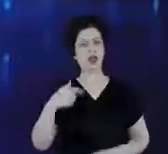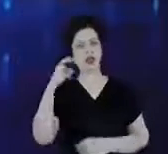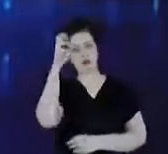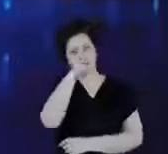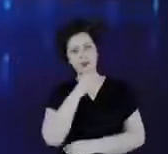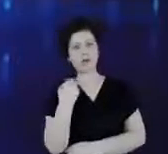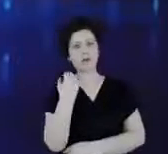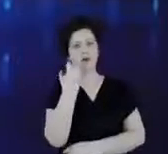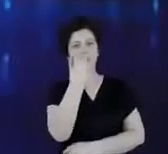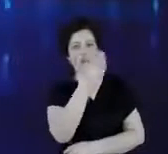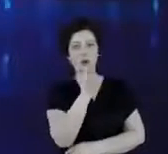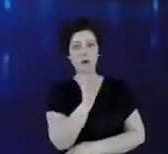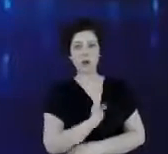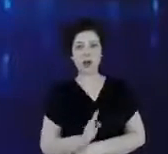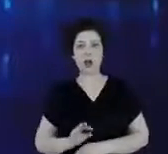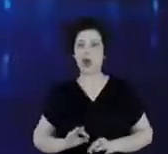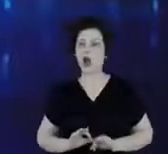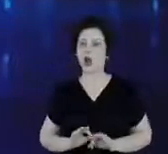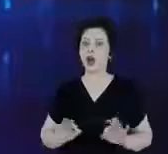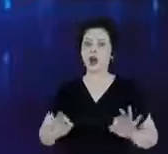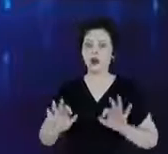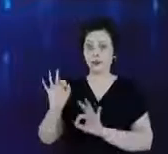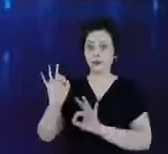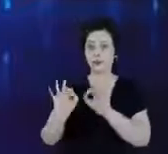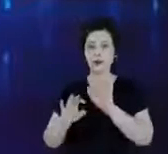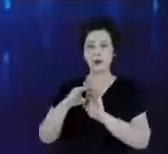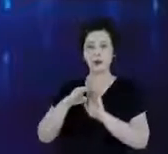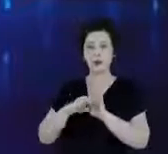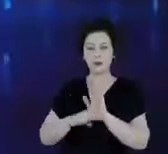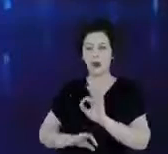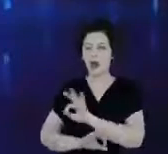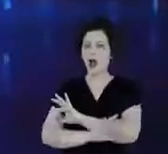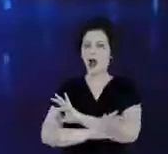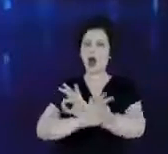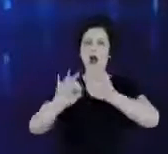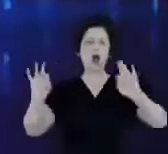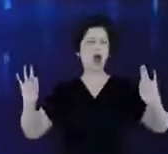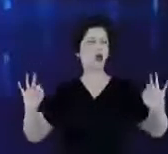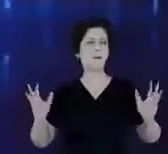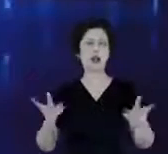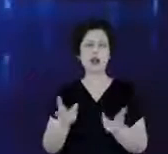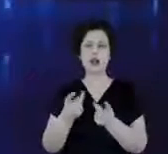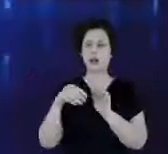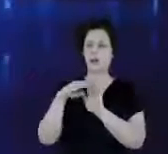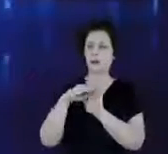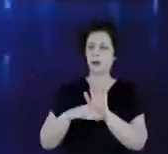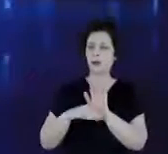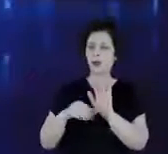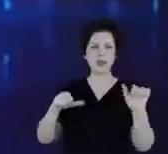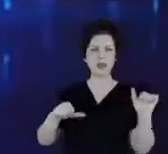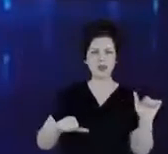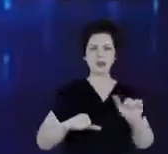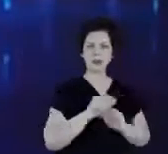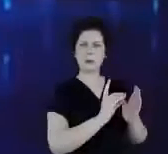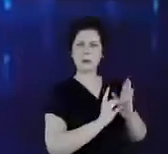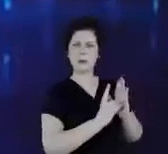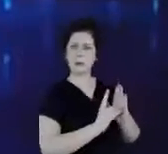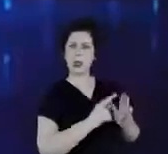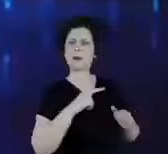o Brasil é ótimo de e vamos a gente tem planos fantásticos você tem um plano de transformação digital